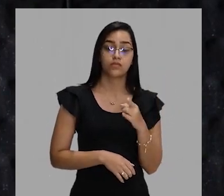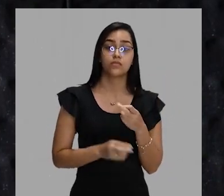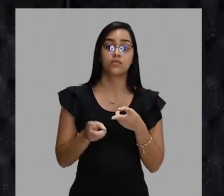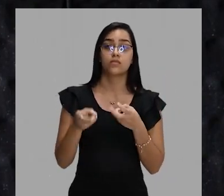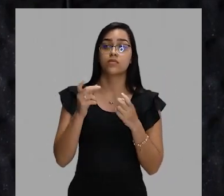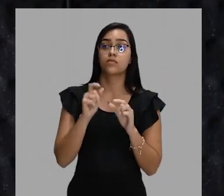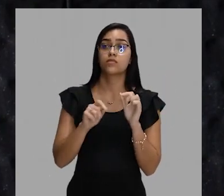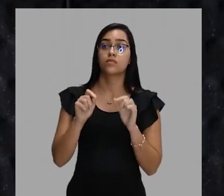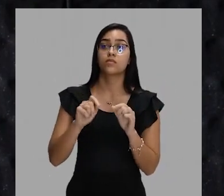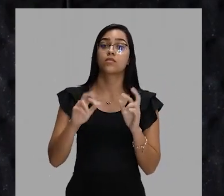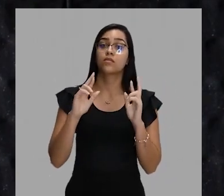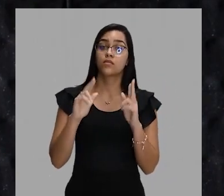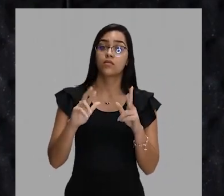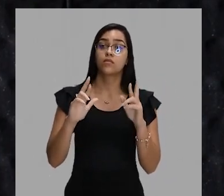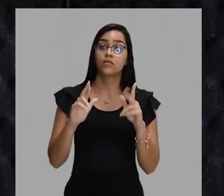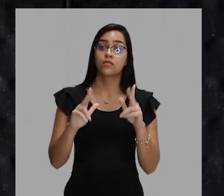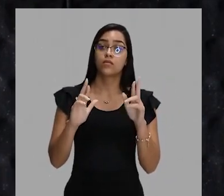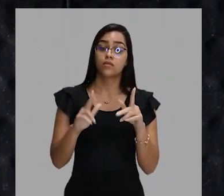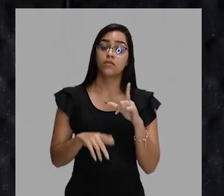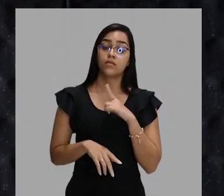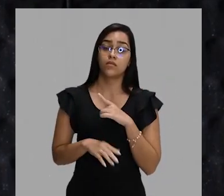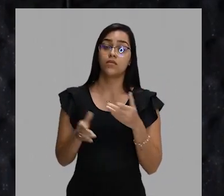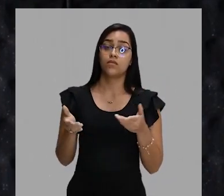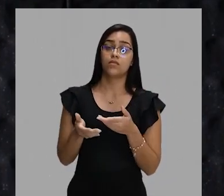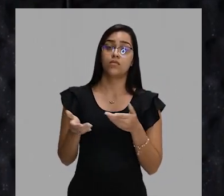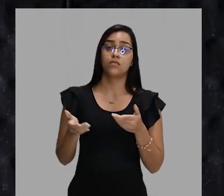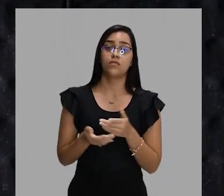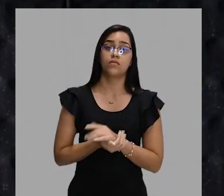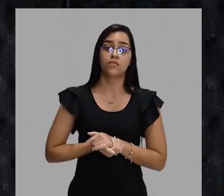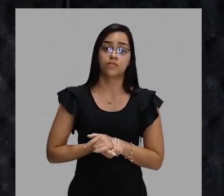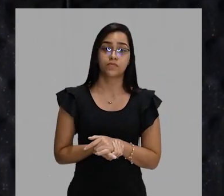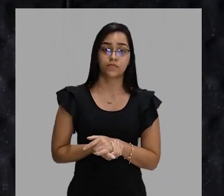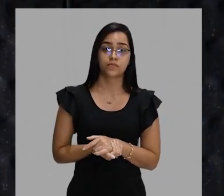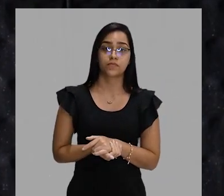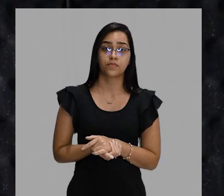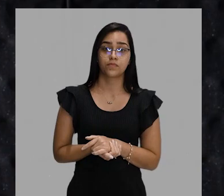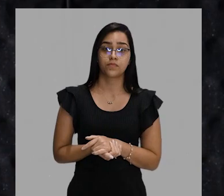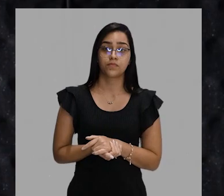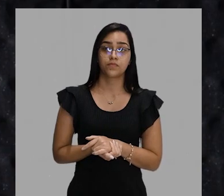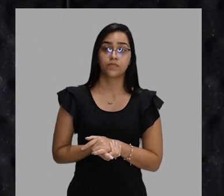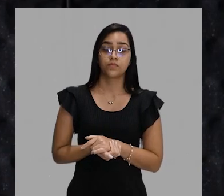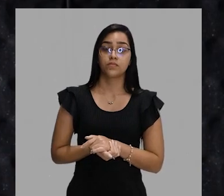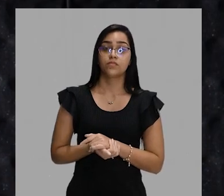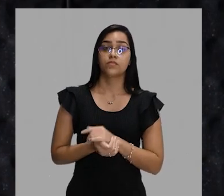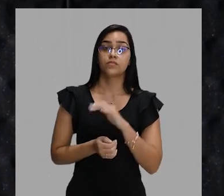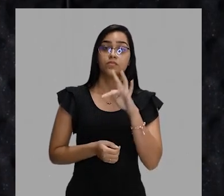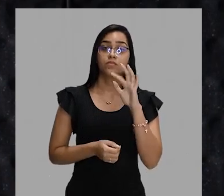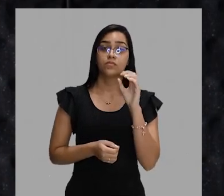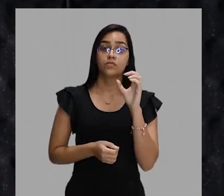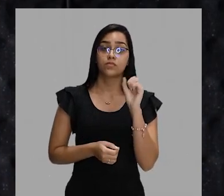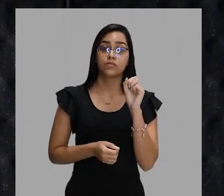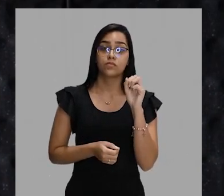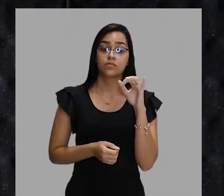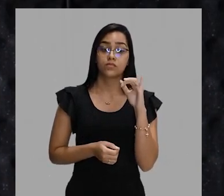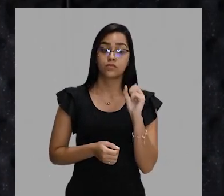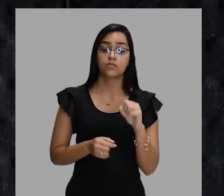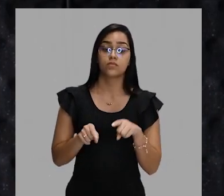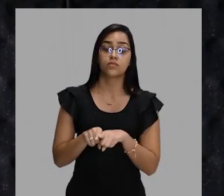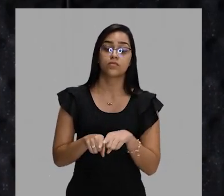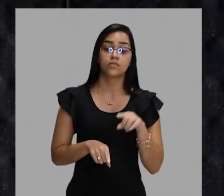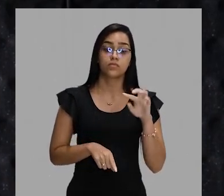perceber que eles são totalmente diferentes desses que existem agora, né? A partir dos fósseis, o